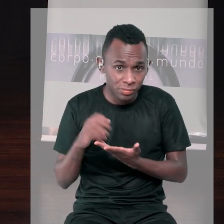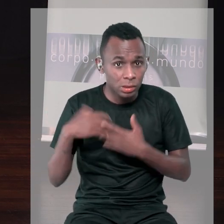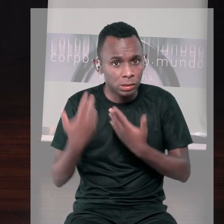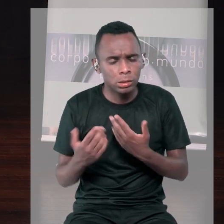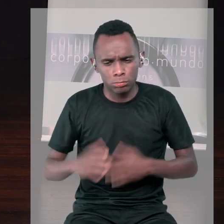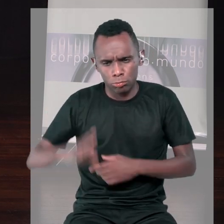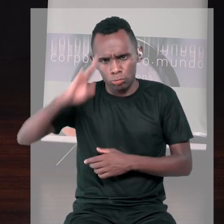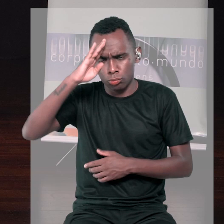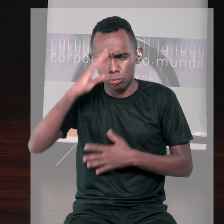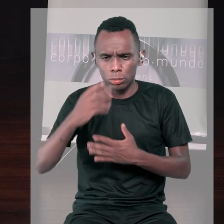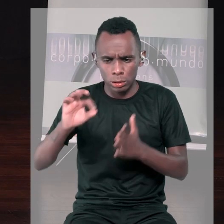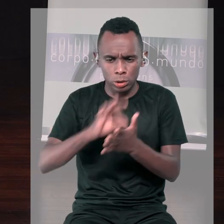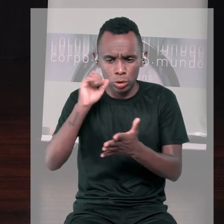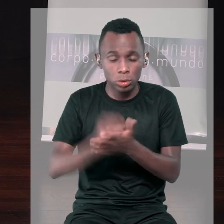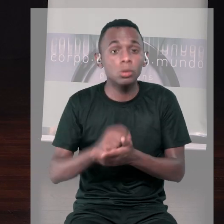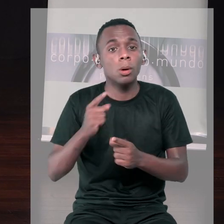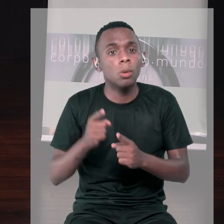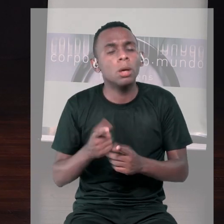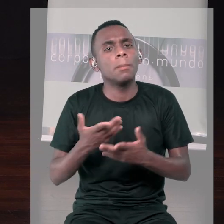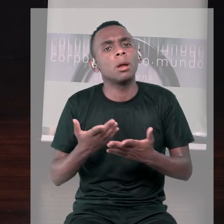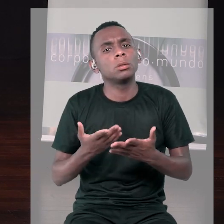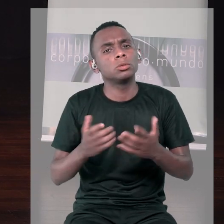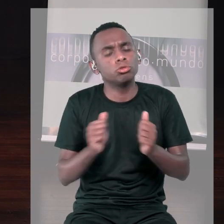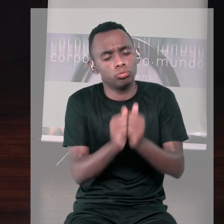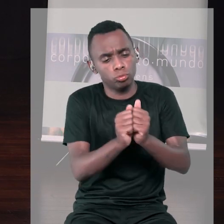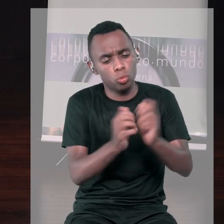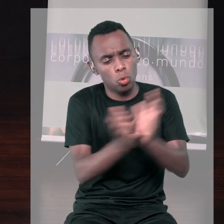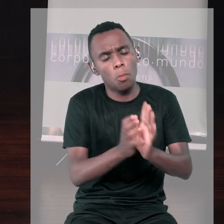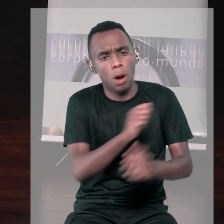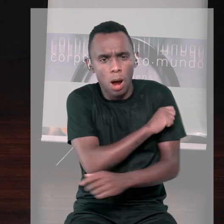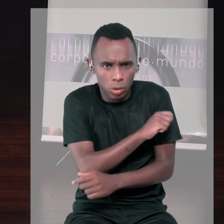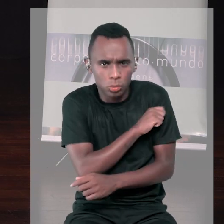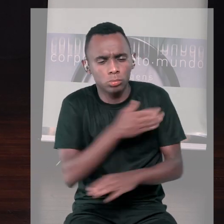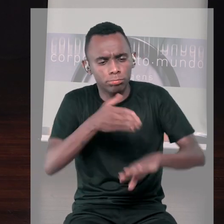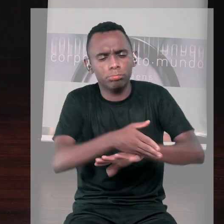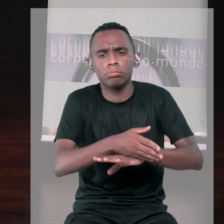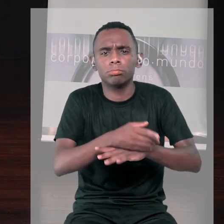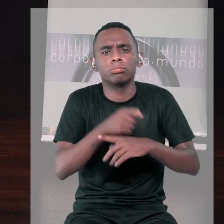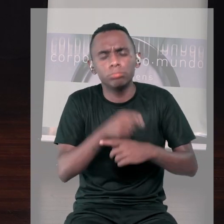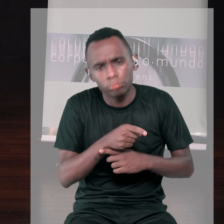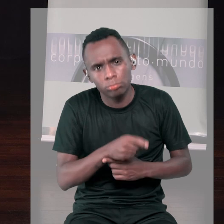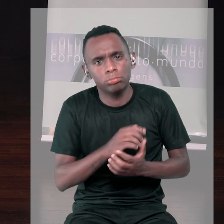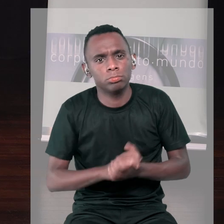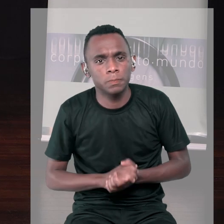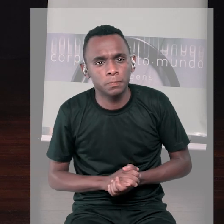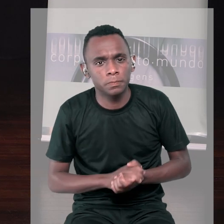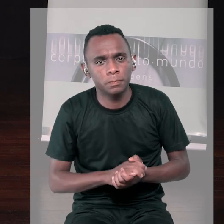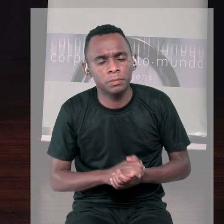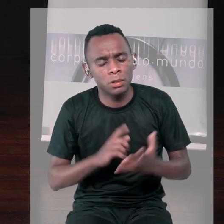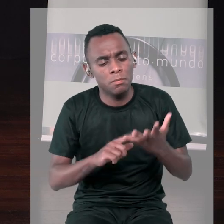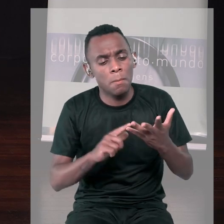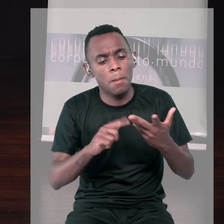soldado para estar ao lado dos seus alunos. Entre os seus alunos estava Raymond Aron, Canguilhem